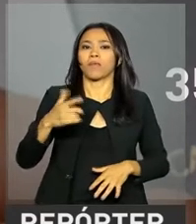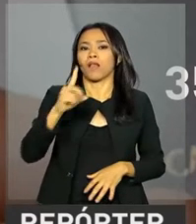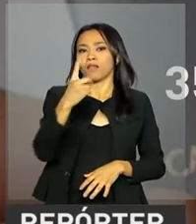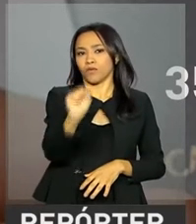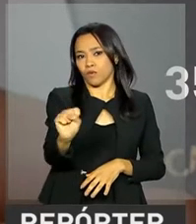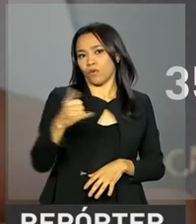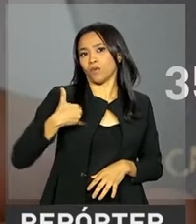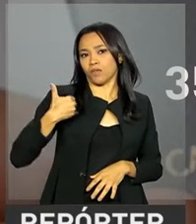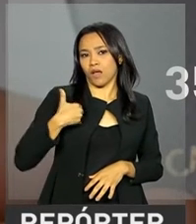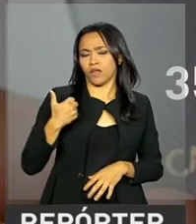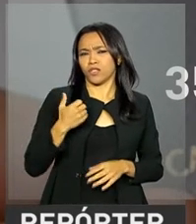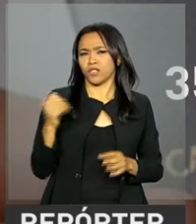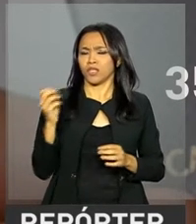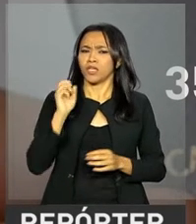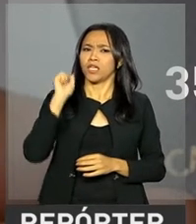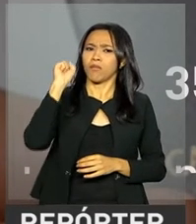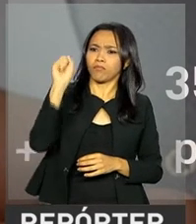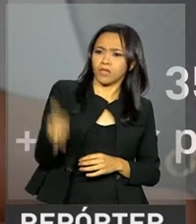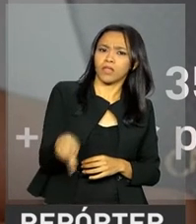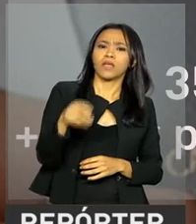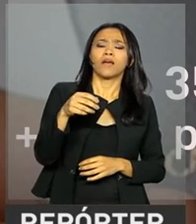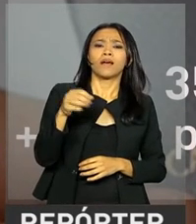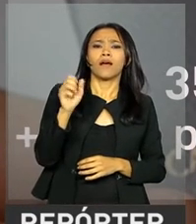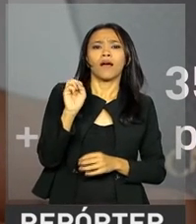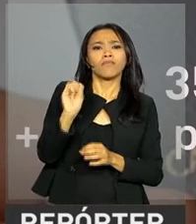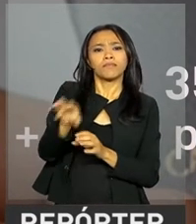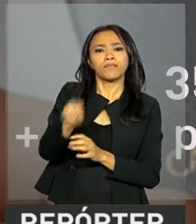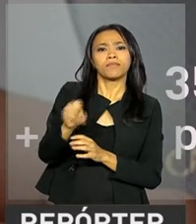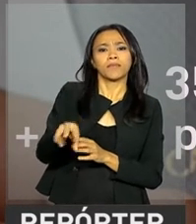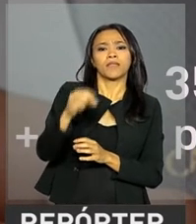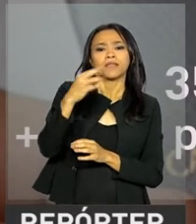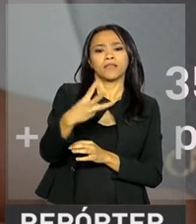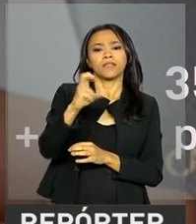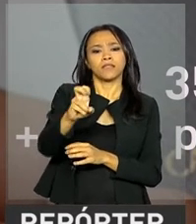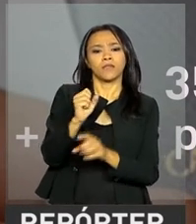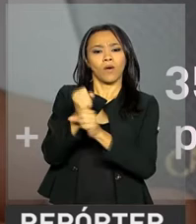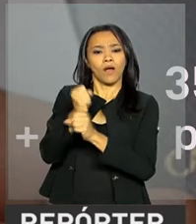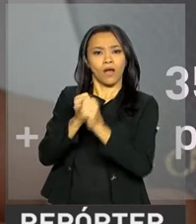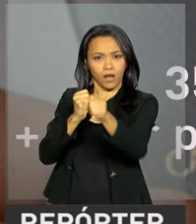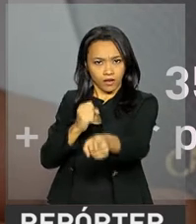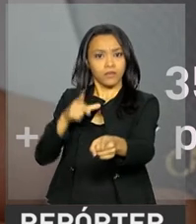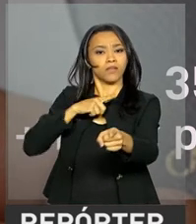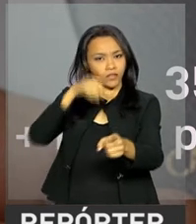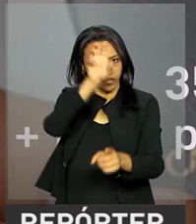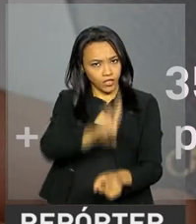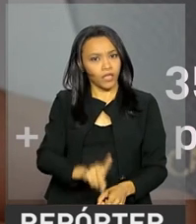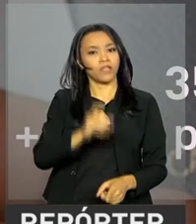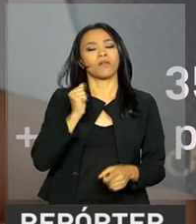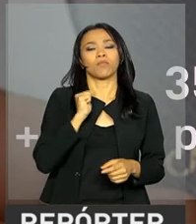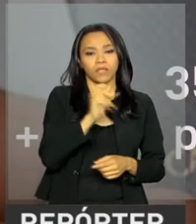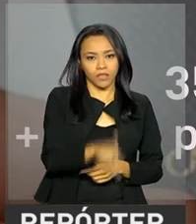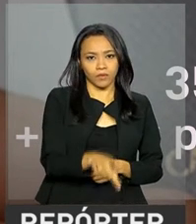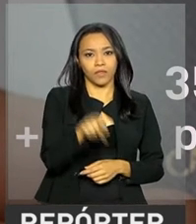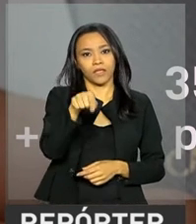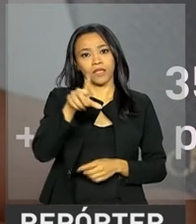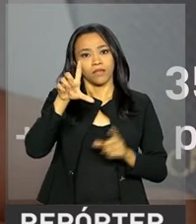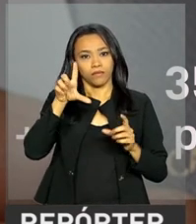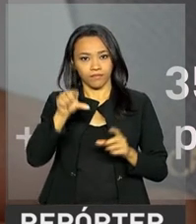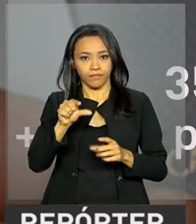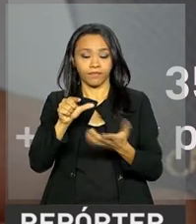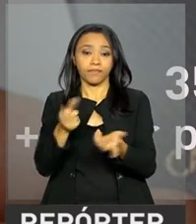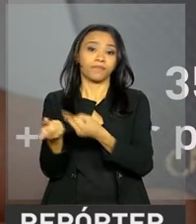para a Previdência por 35 anos tem direito à aposentadoria com fator previdenciário, que reduz o benefício